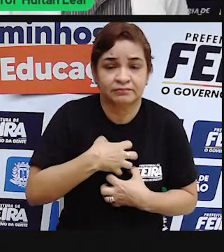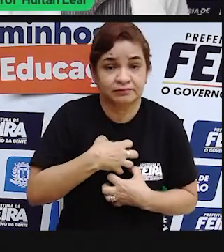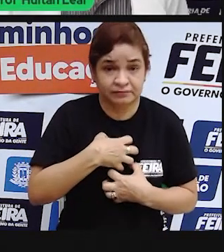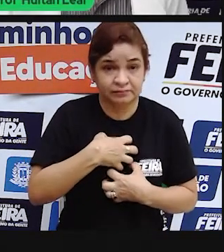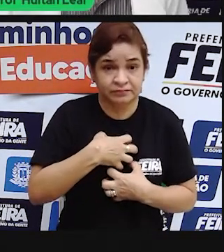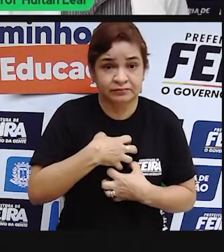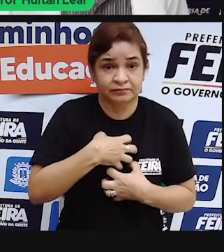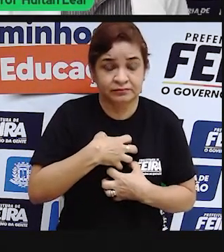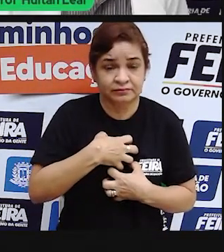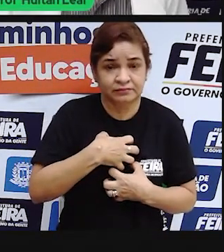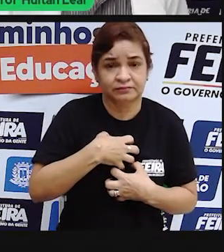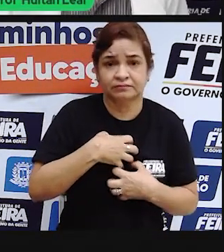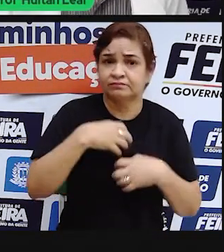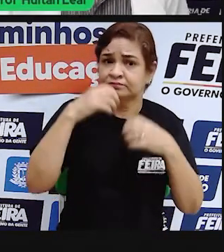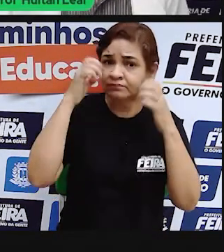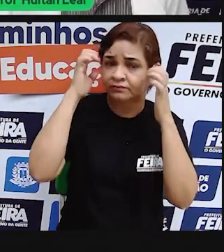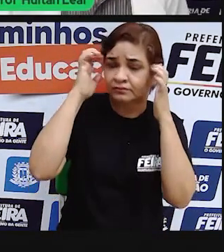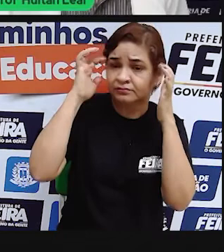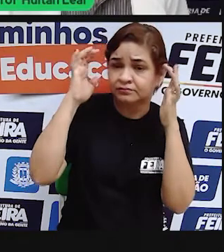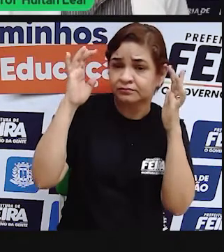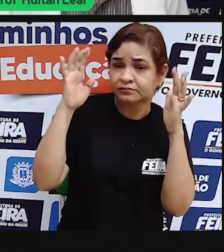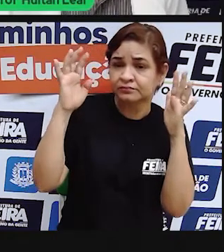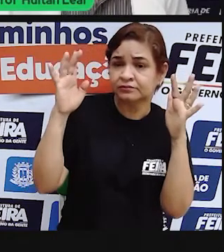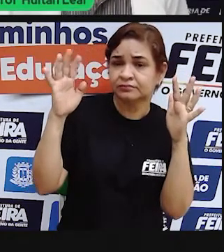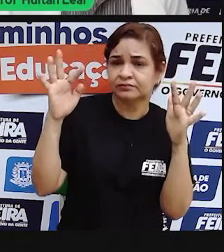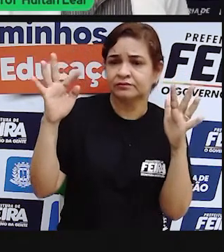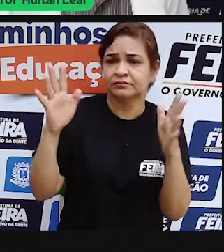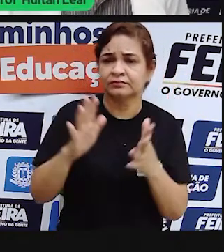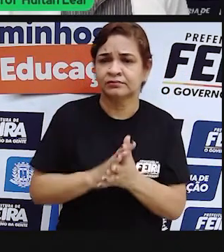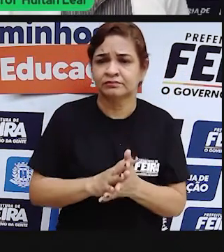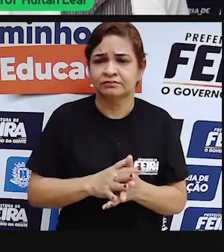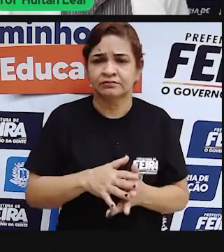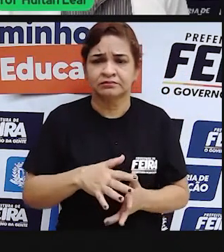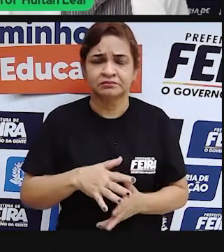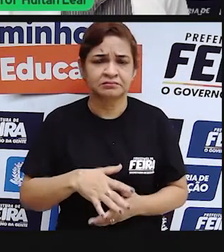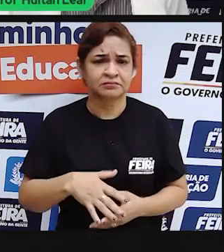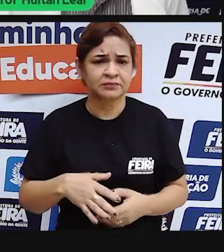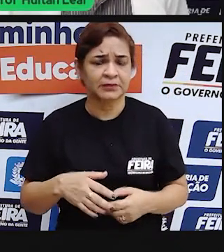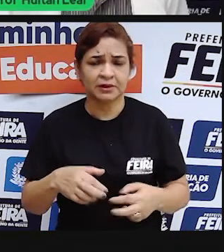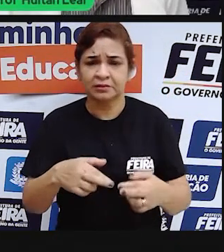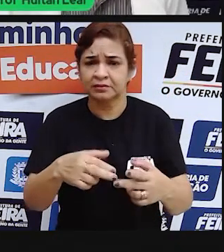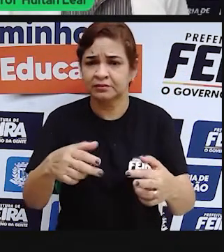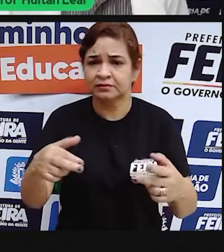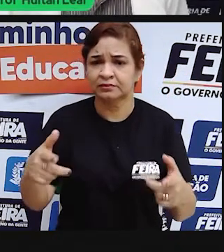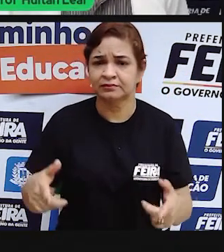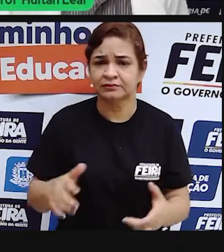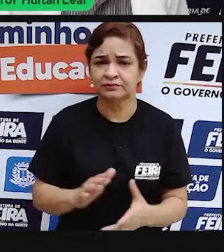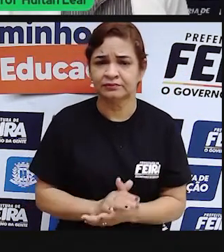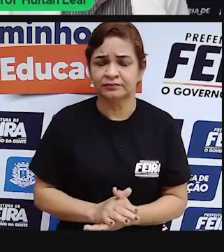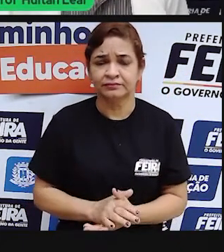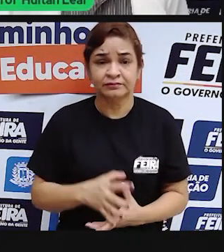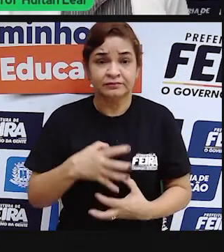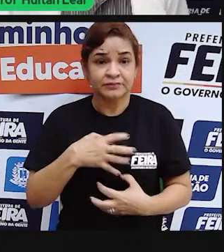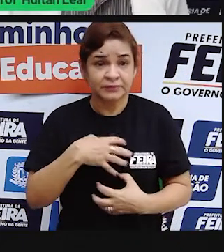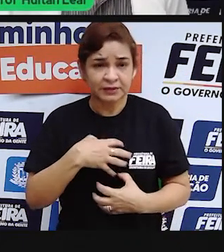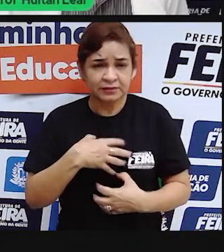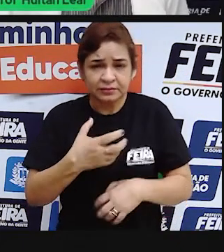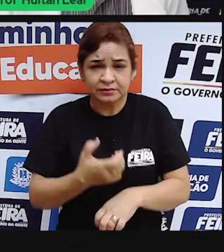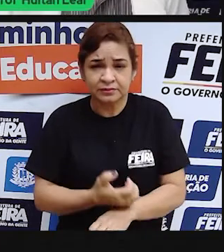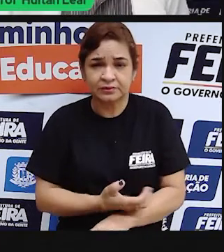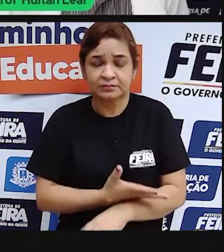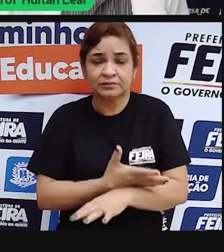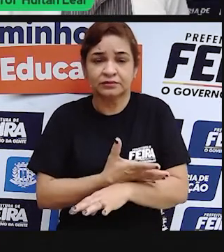nome. Dá nome aos seres, a tudo que se vê, ouve, sente ou imagina. Seres, objetos,